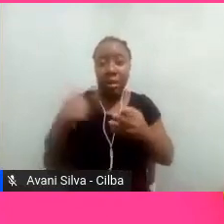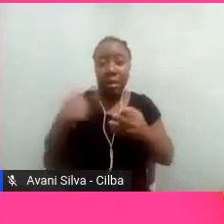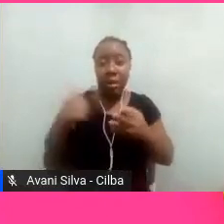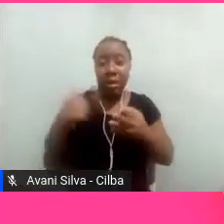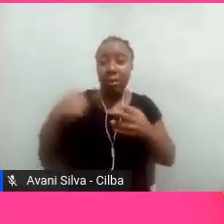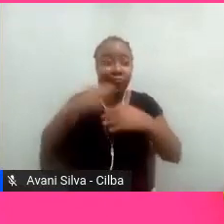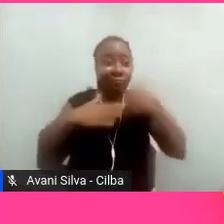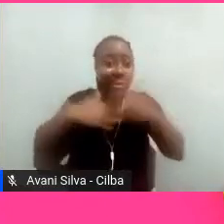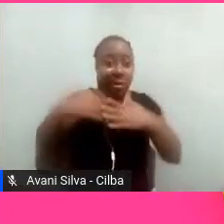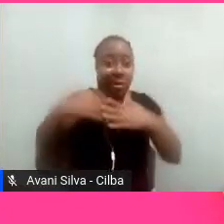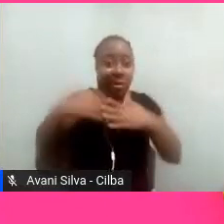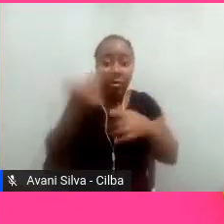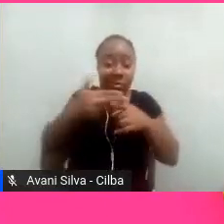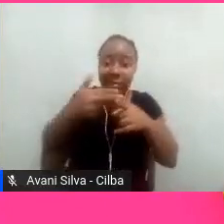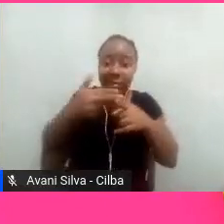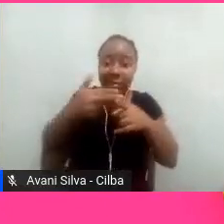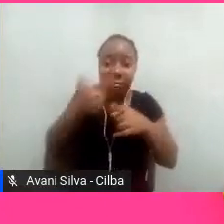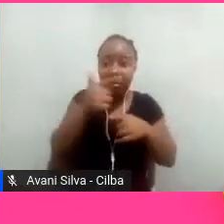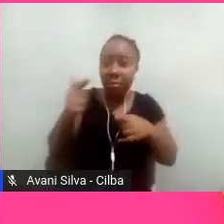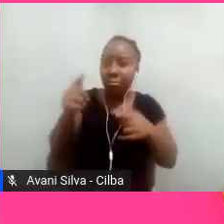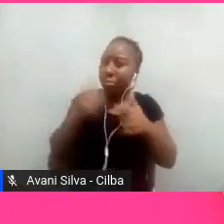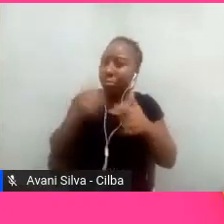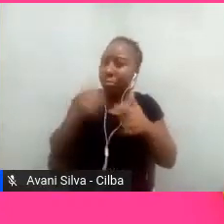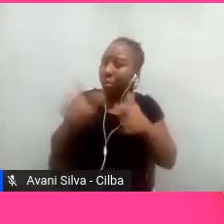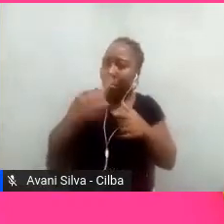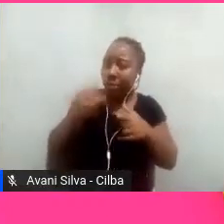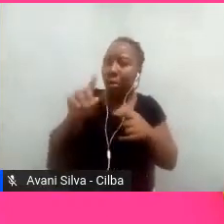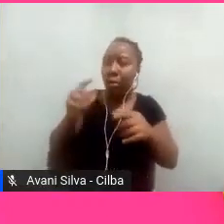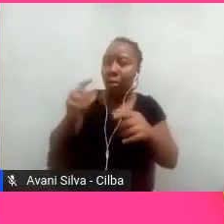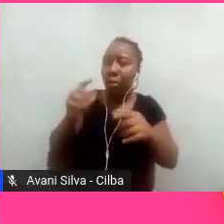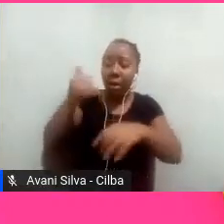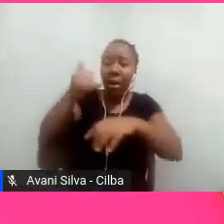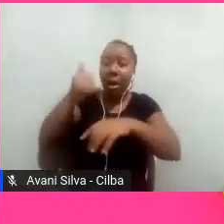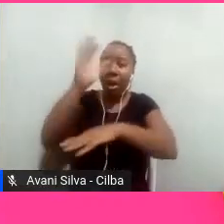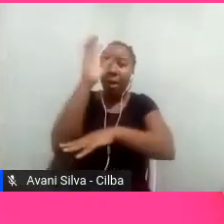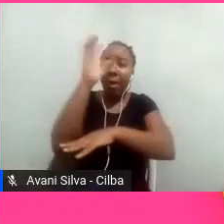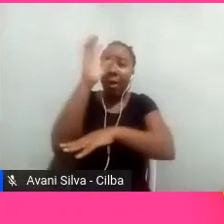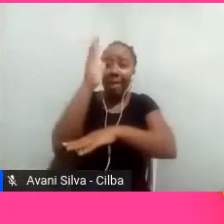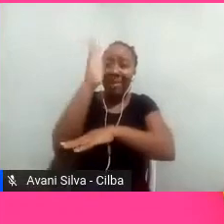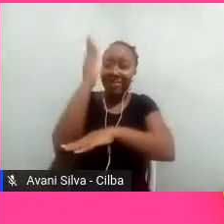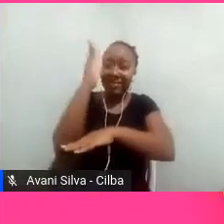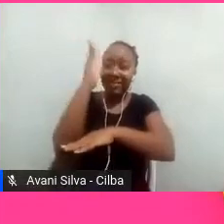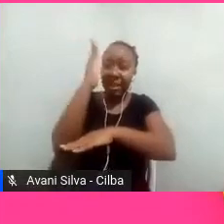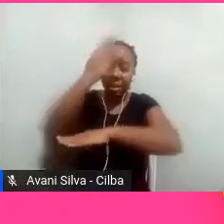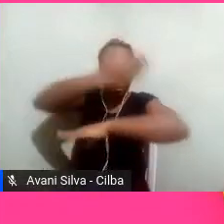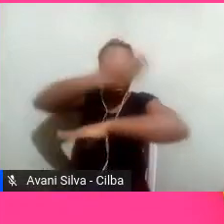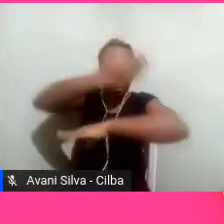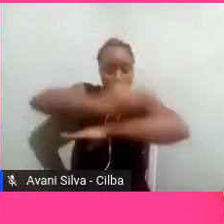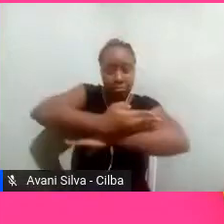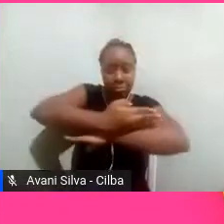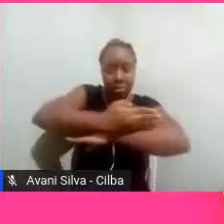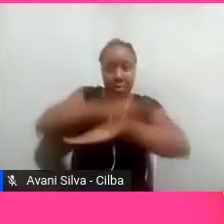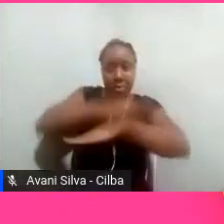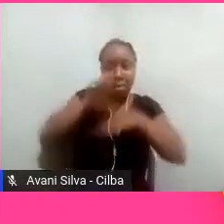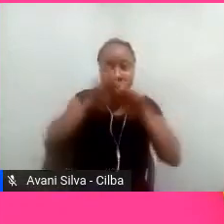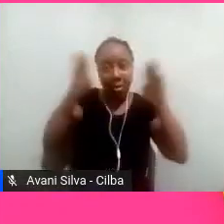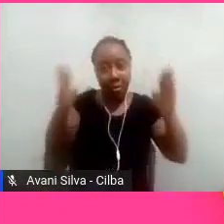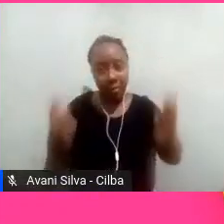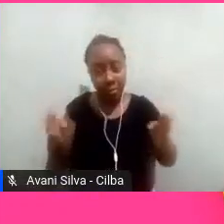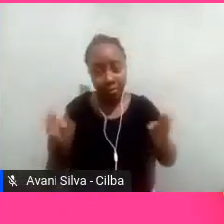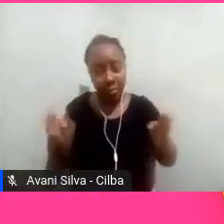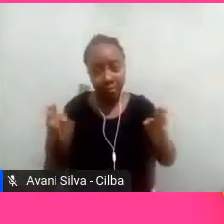problema. Você pode pegar uma chapinha de madeira, colocar sobre a mesa, e aí você coloca o